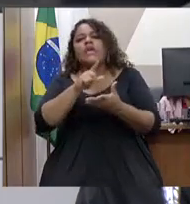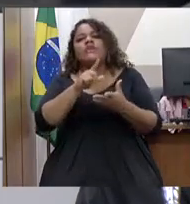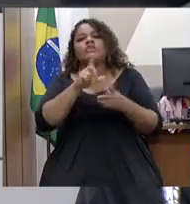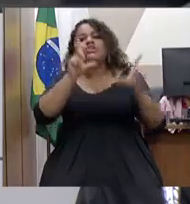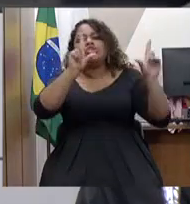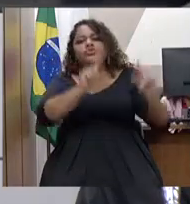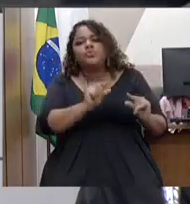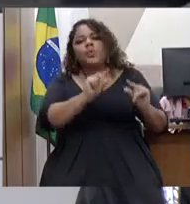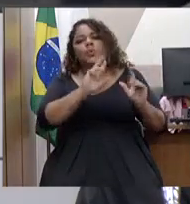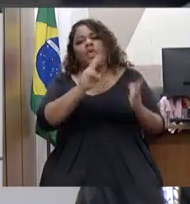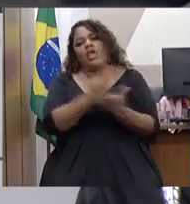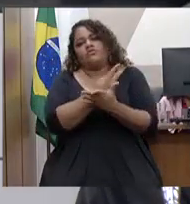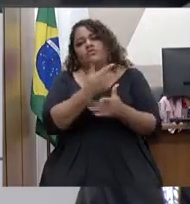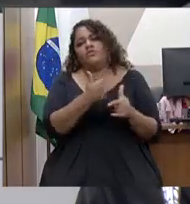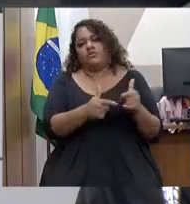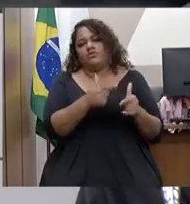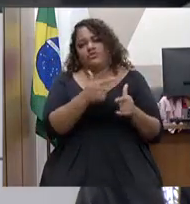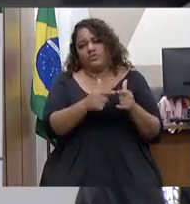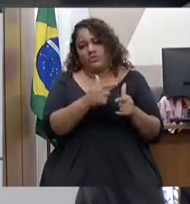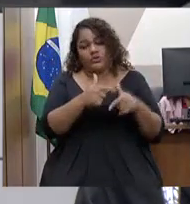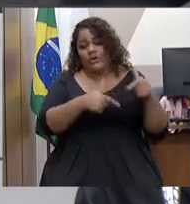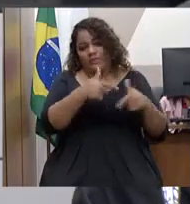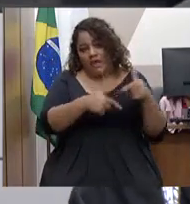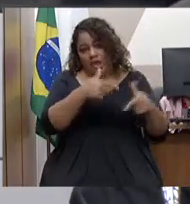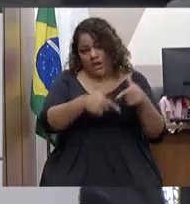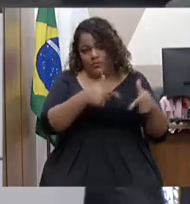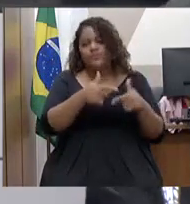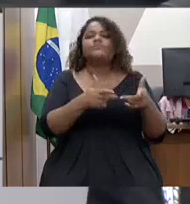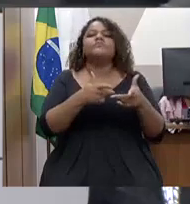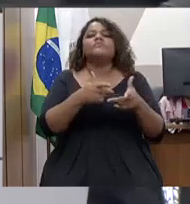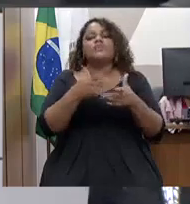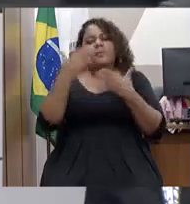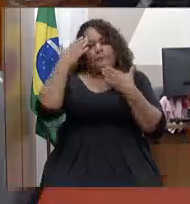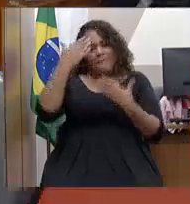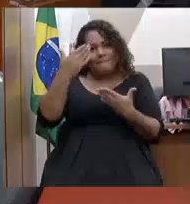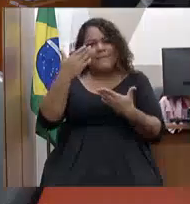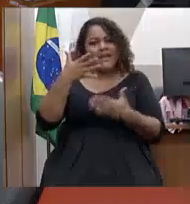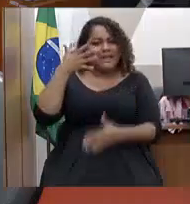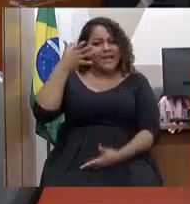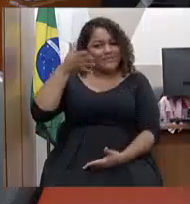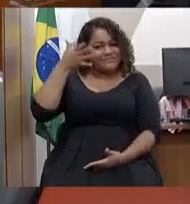mudar a realidade da classe trabalhadora Obrigado pelo espaço e que a gente tem um ótimo seminário